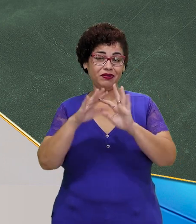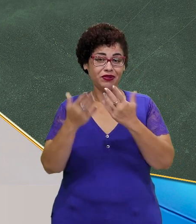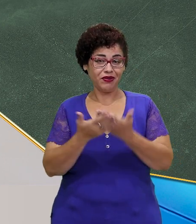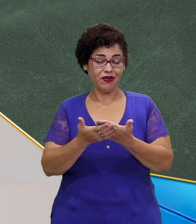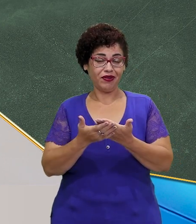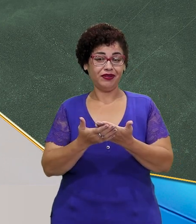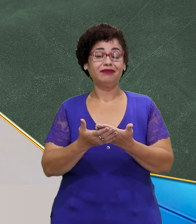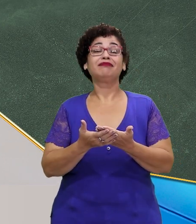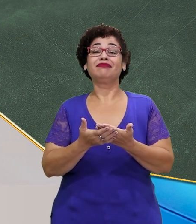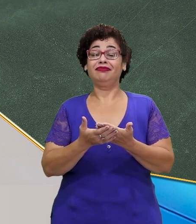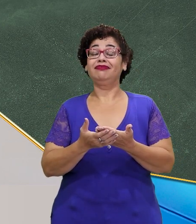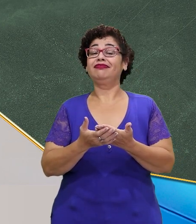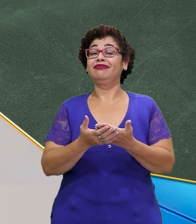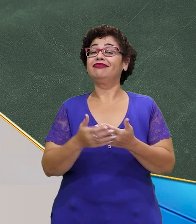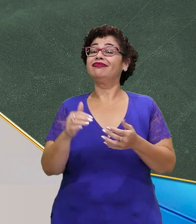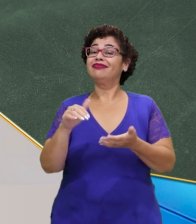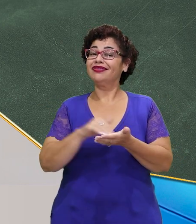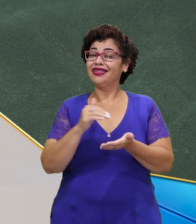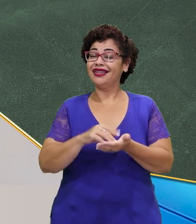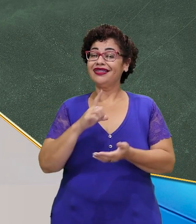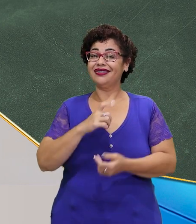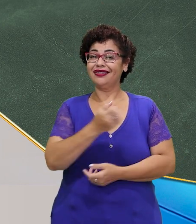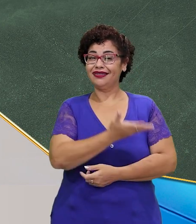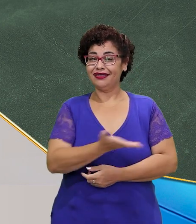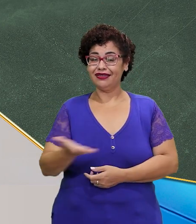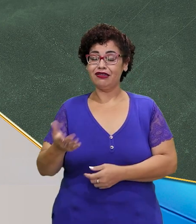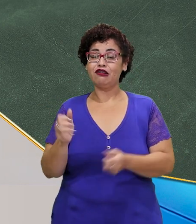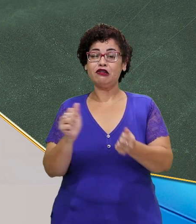Conexão Escola. O endereço está aparecendo na